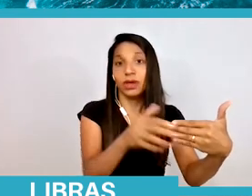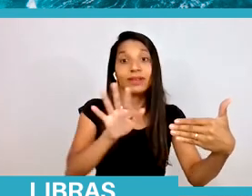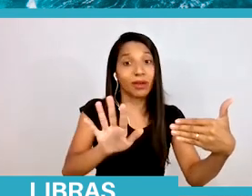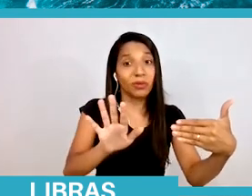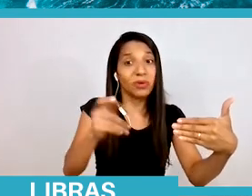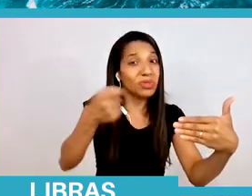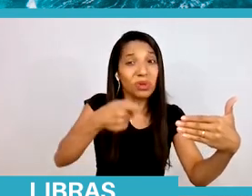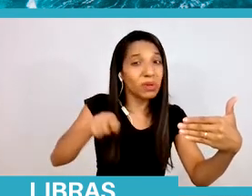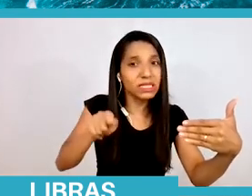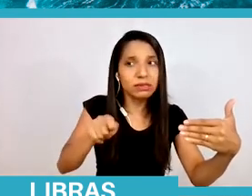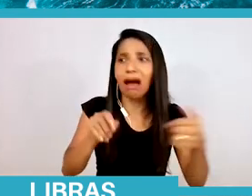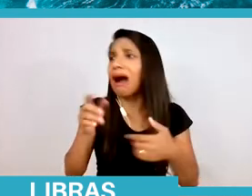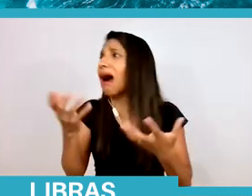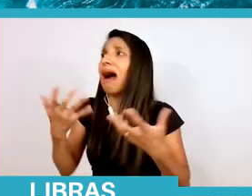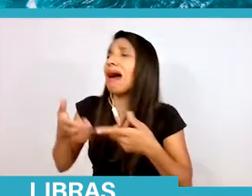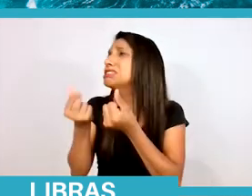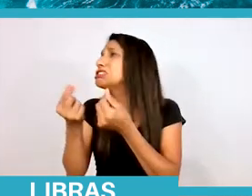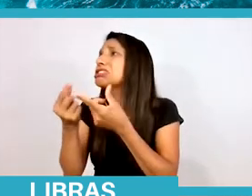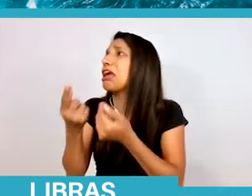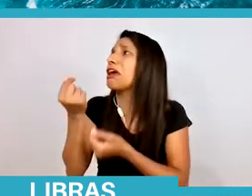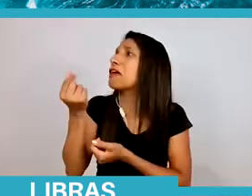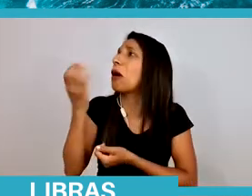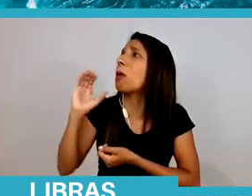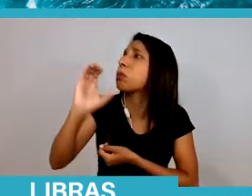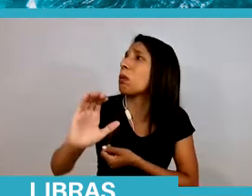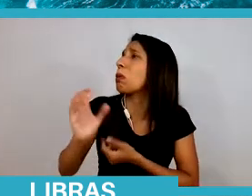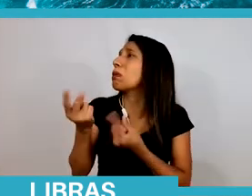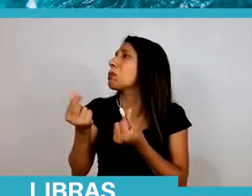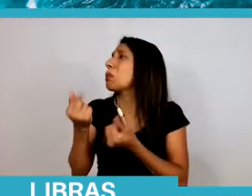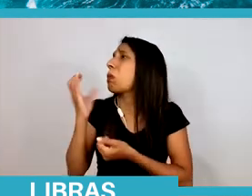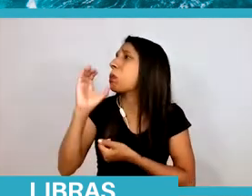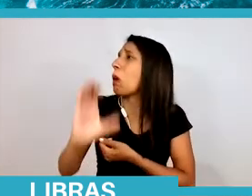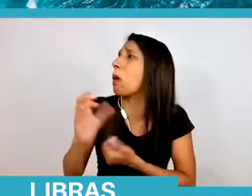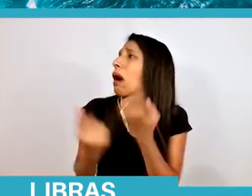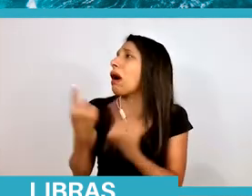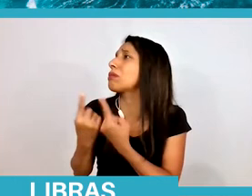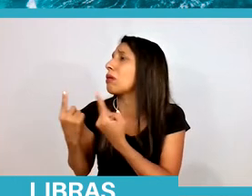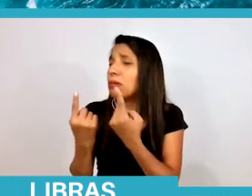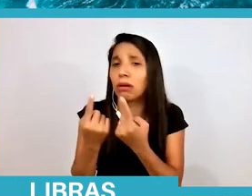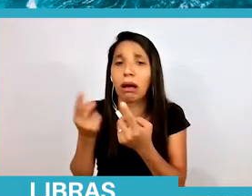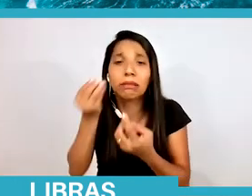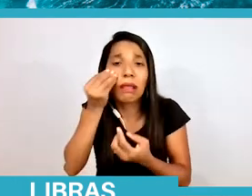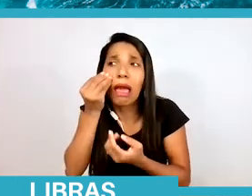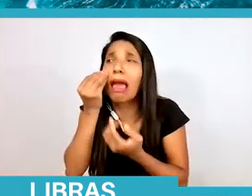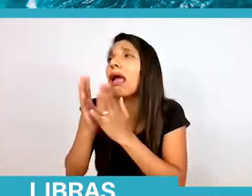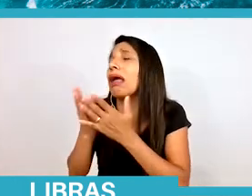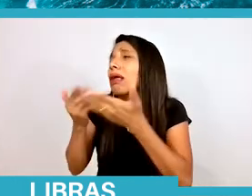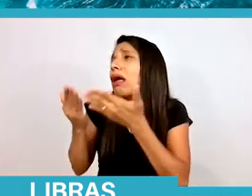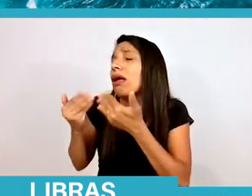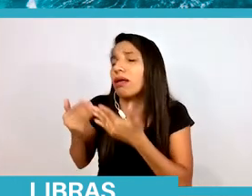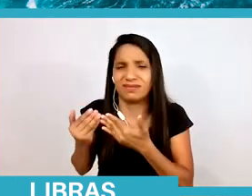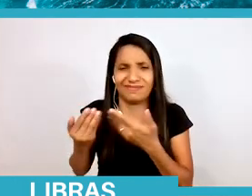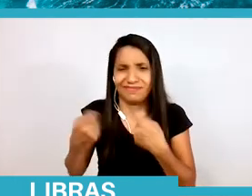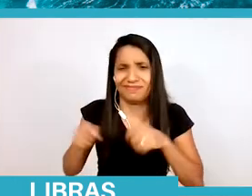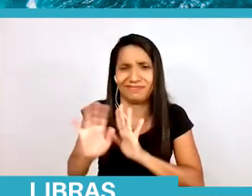o mercado captar investimento. Então, no empreendedorismo bootstrap, você consegue focar muito na sua operação, entender realmente qual